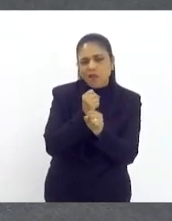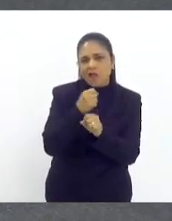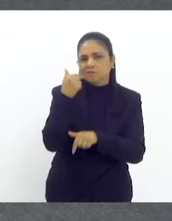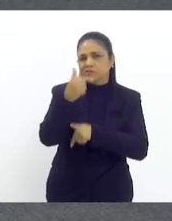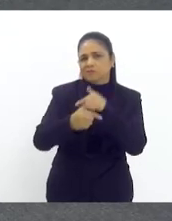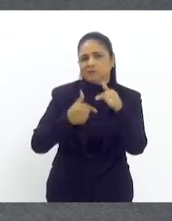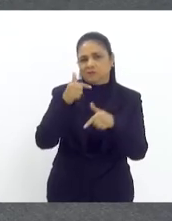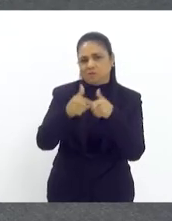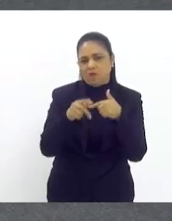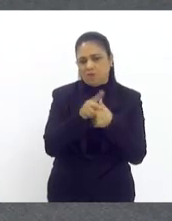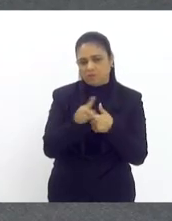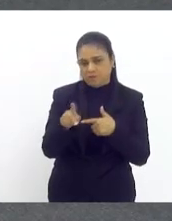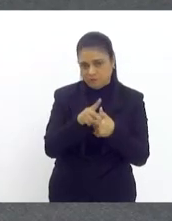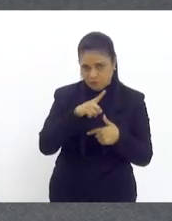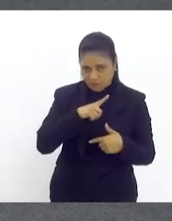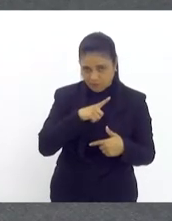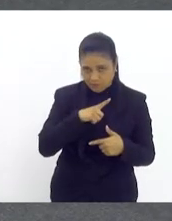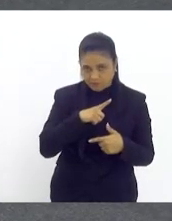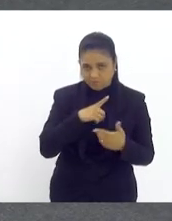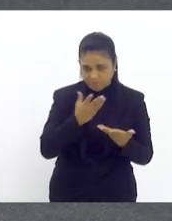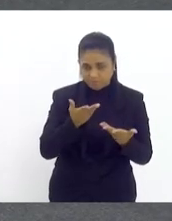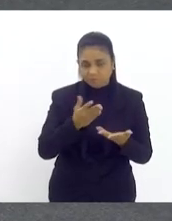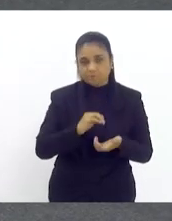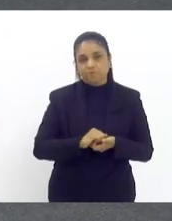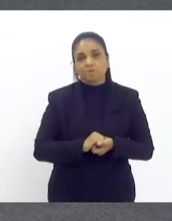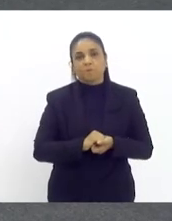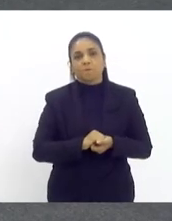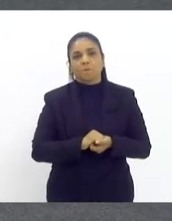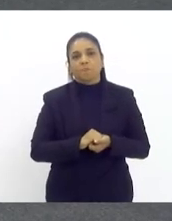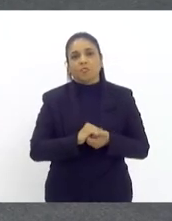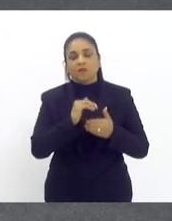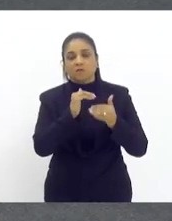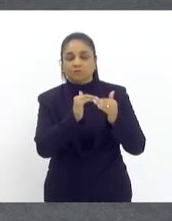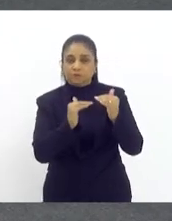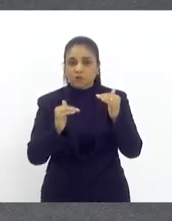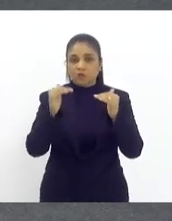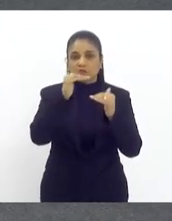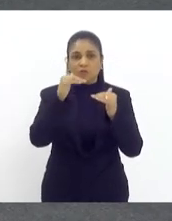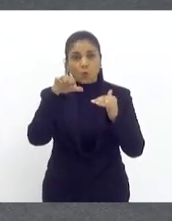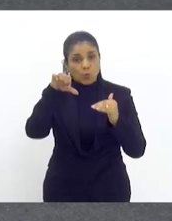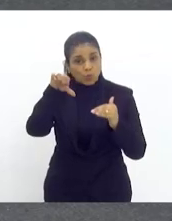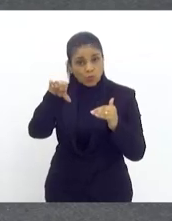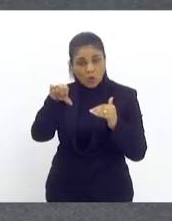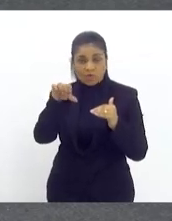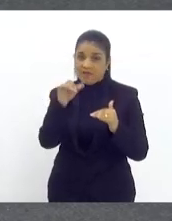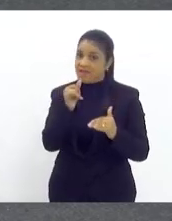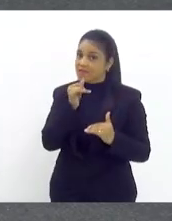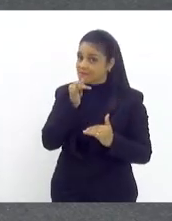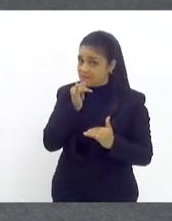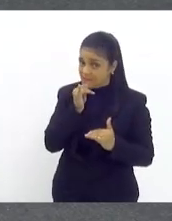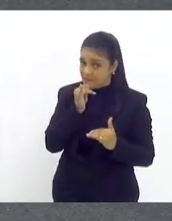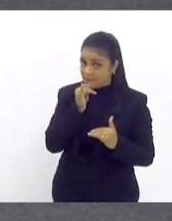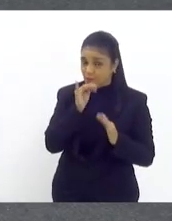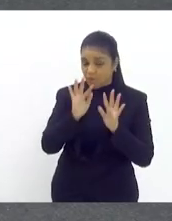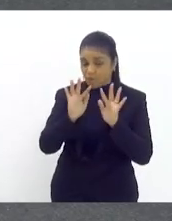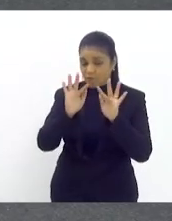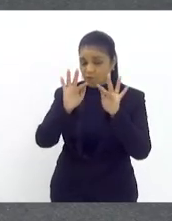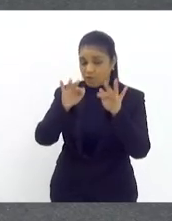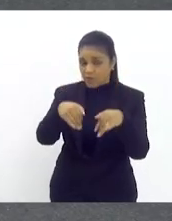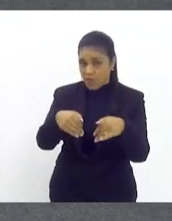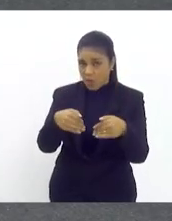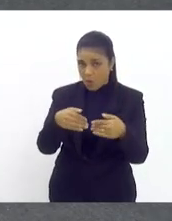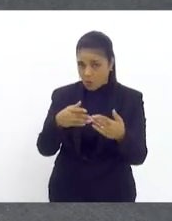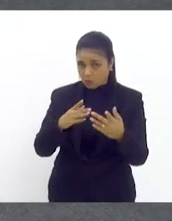só para dar um exemplo no nível 9 que é o nível final de carreira um professor